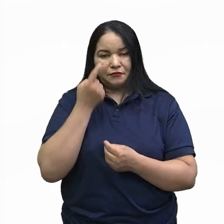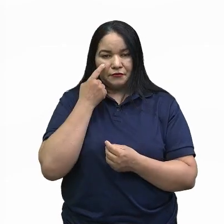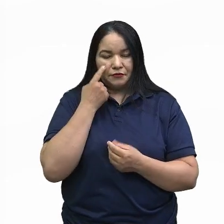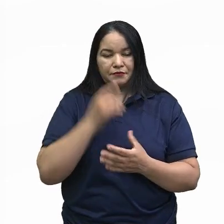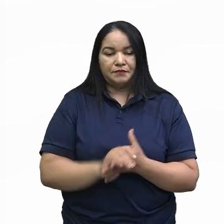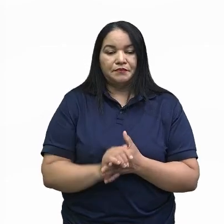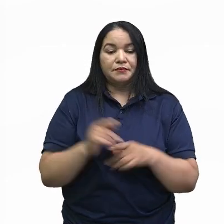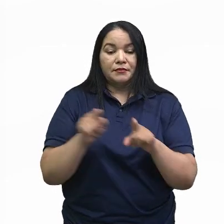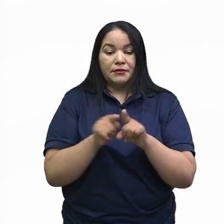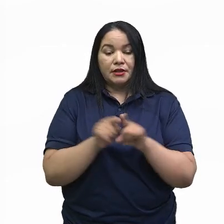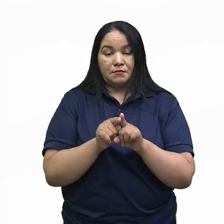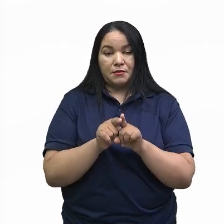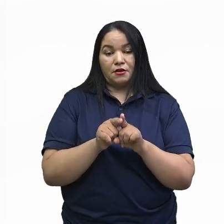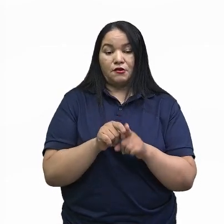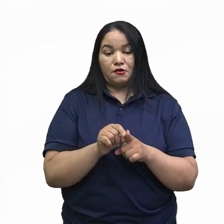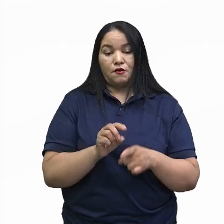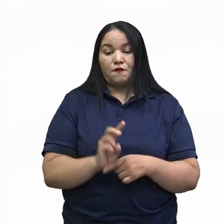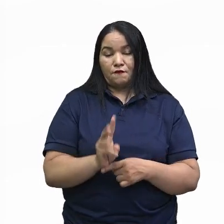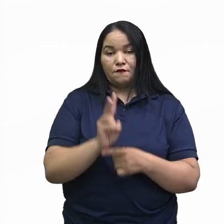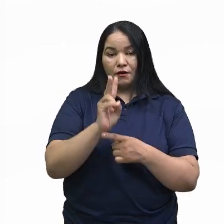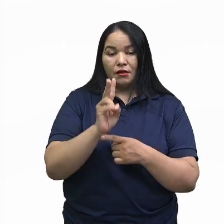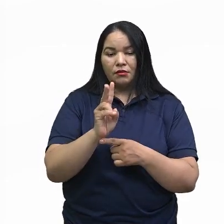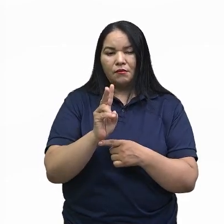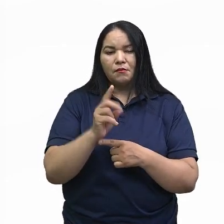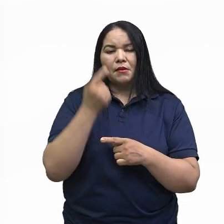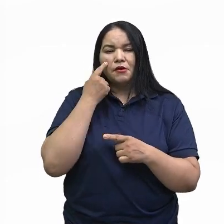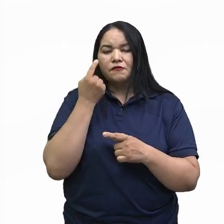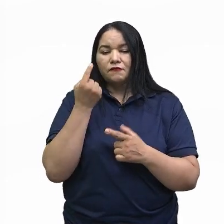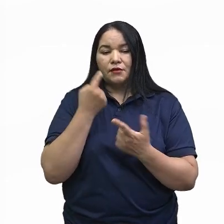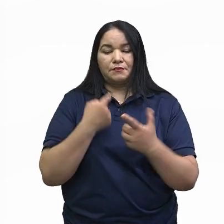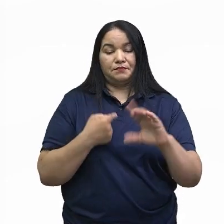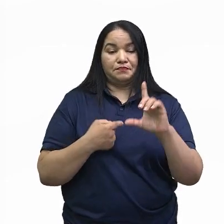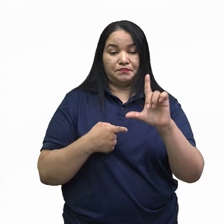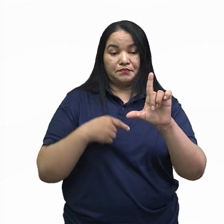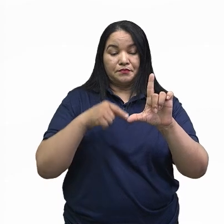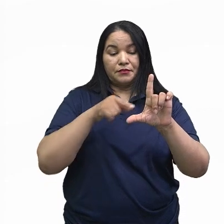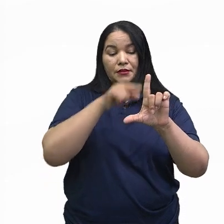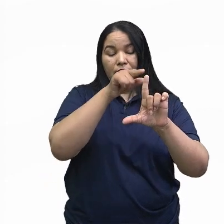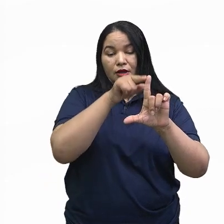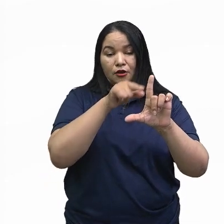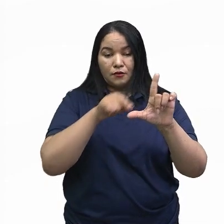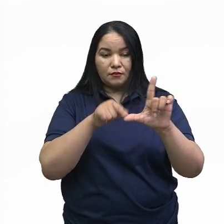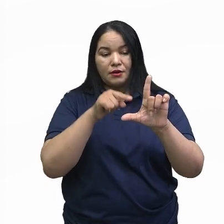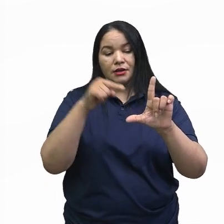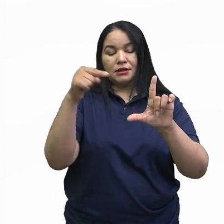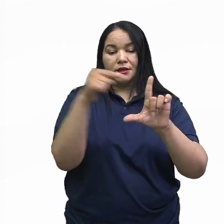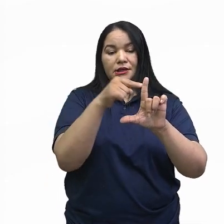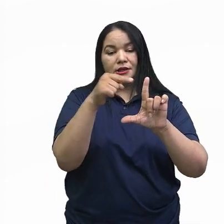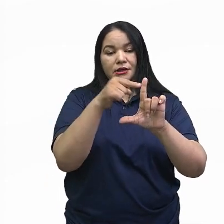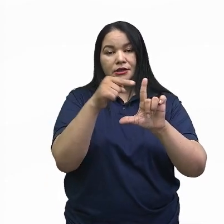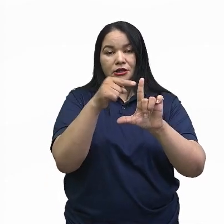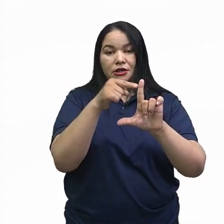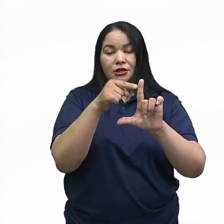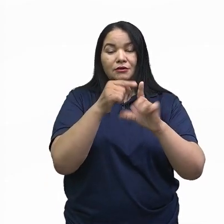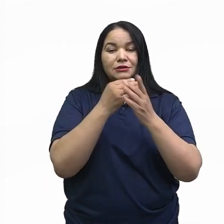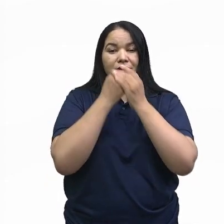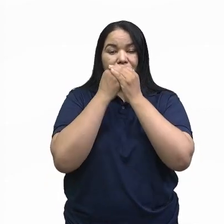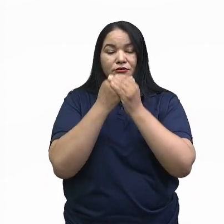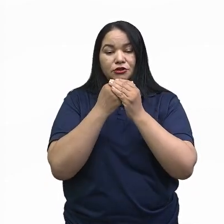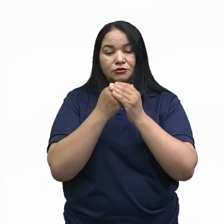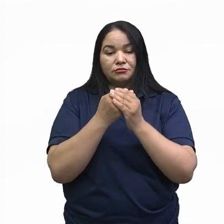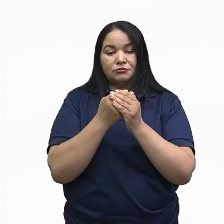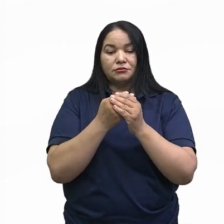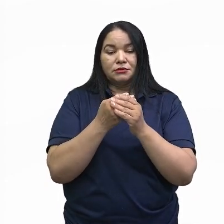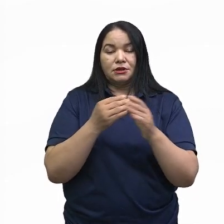também coloquei valores, né, para a gente observar bem no gráfico. Então, nós temos lá em cima o sanduíche inteiro, tá? Então,